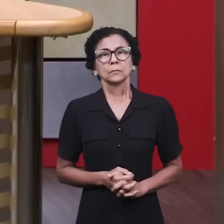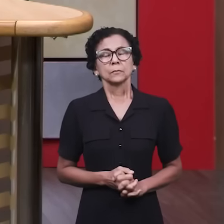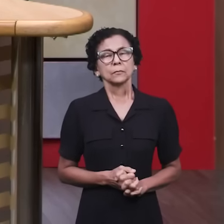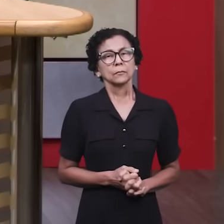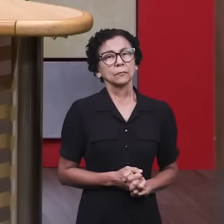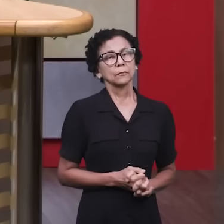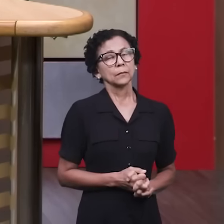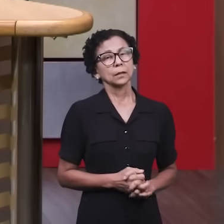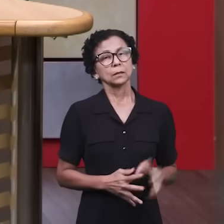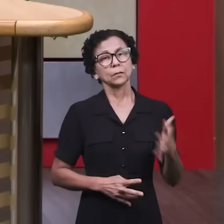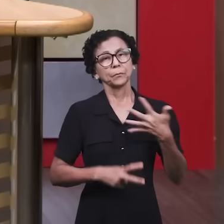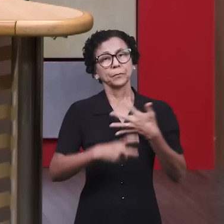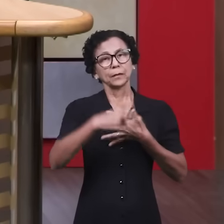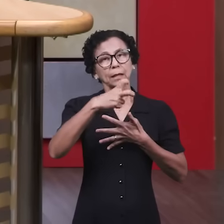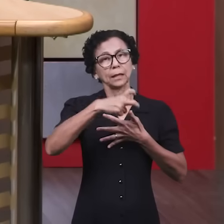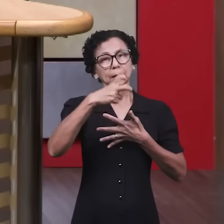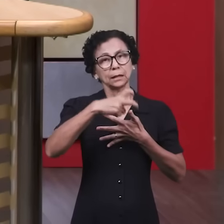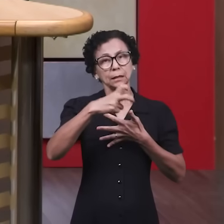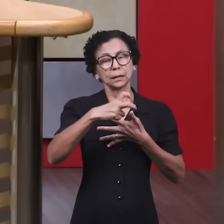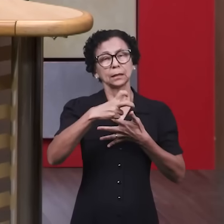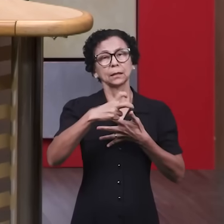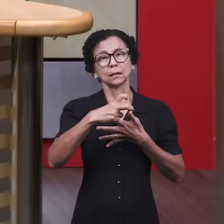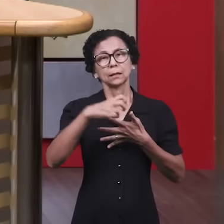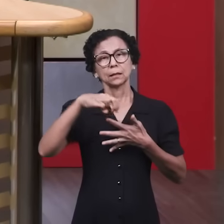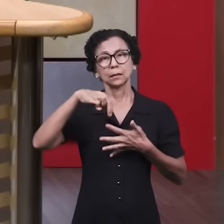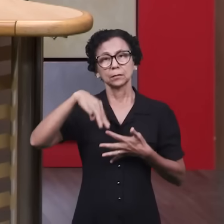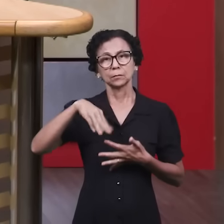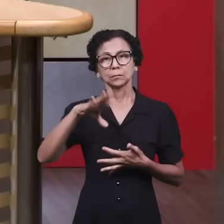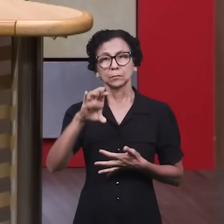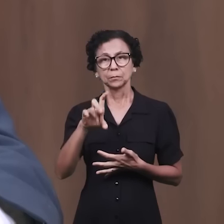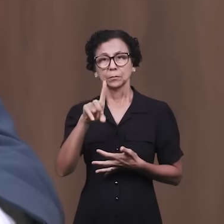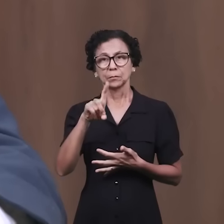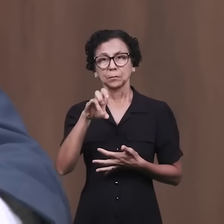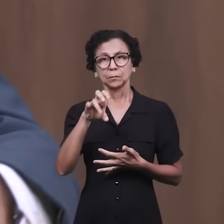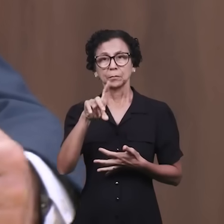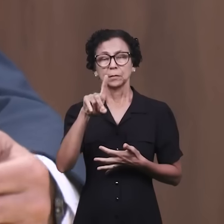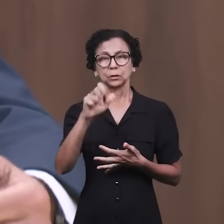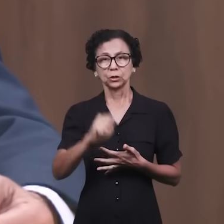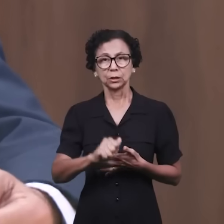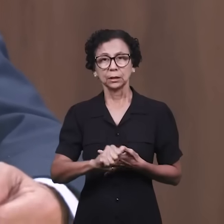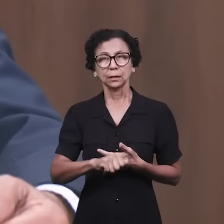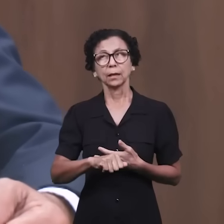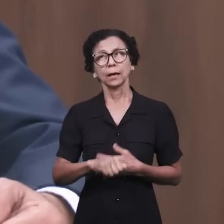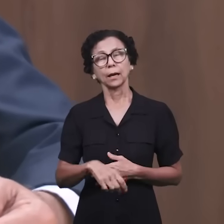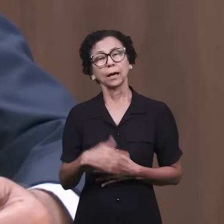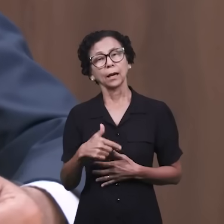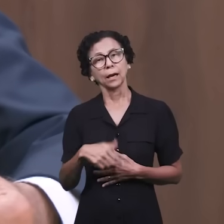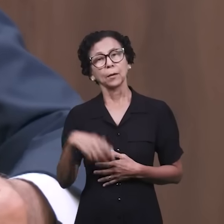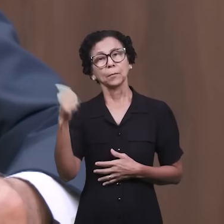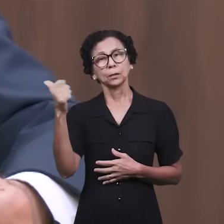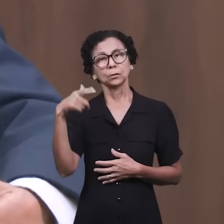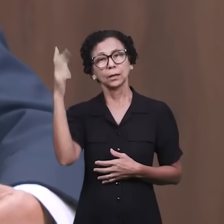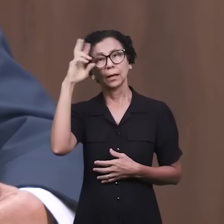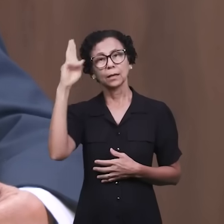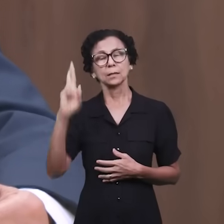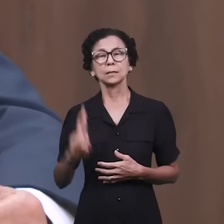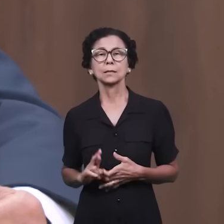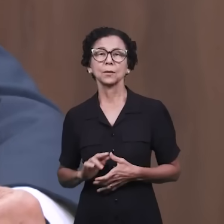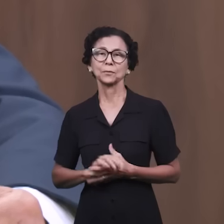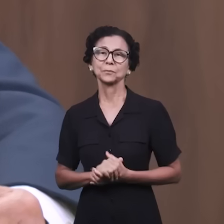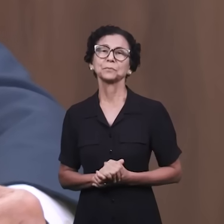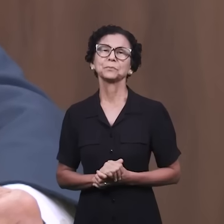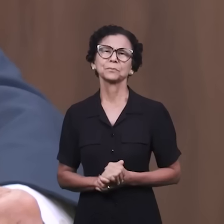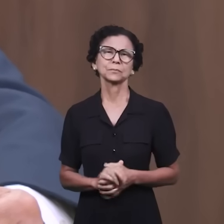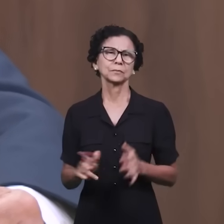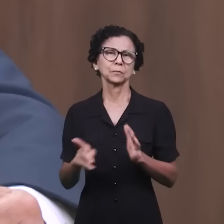usa, transcende, né? Então, o que transcende? Aquilo que está além da razão. Então, a quarta medida é a razão e a quinta